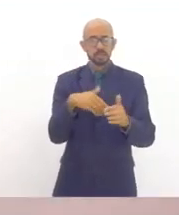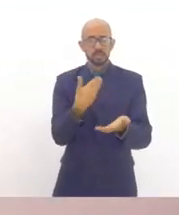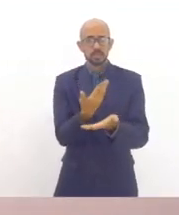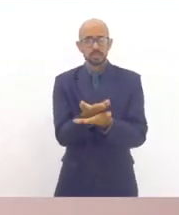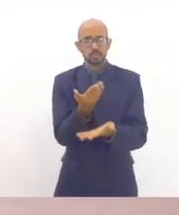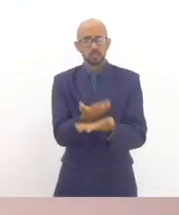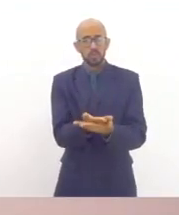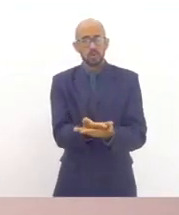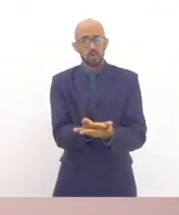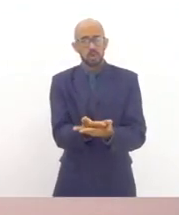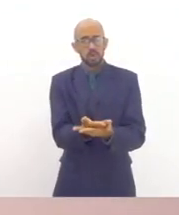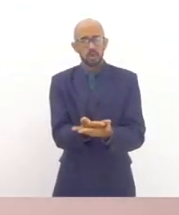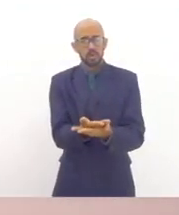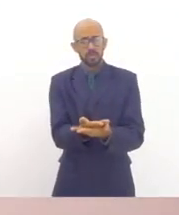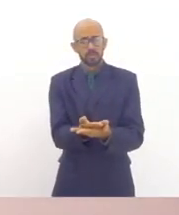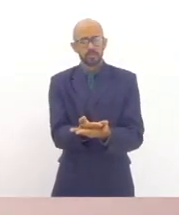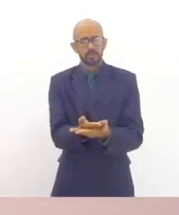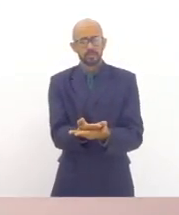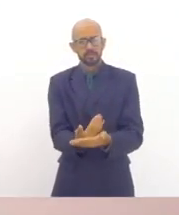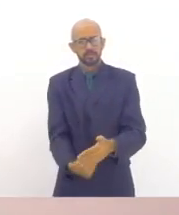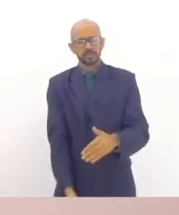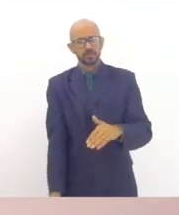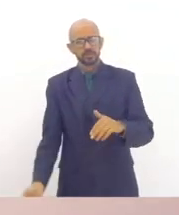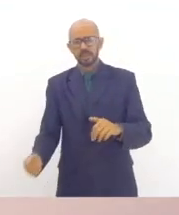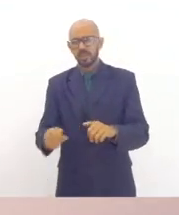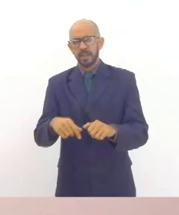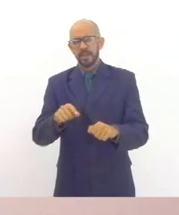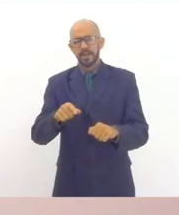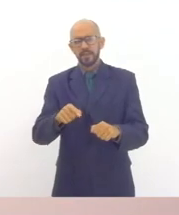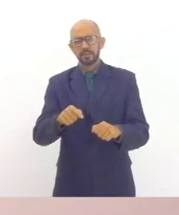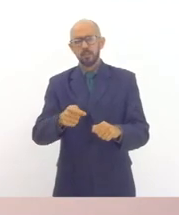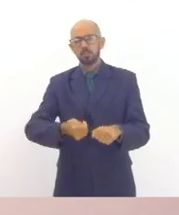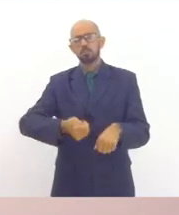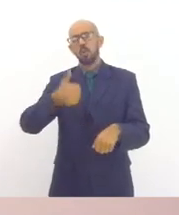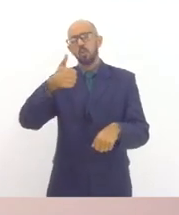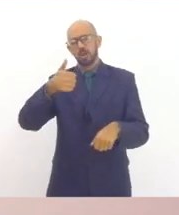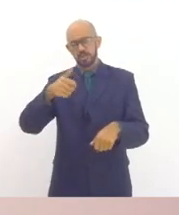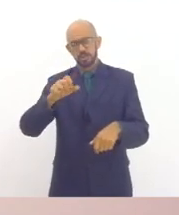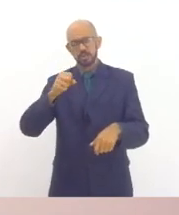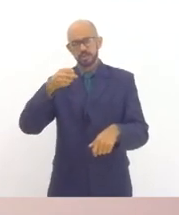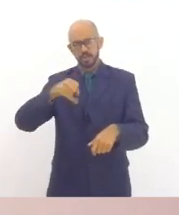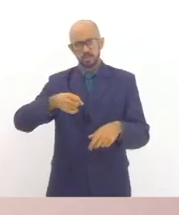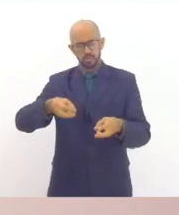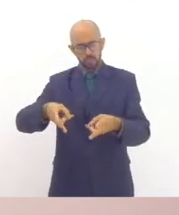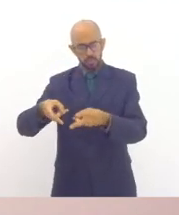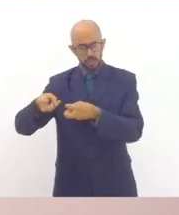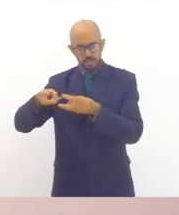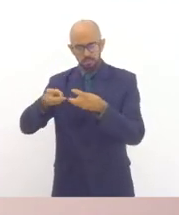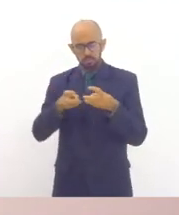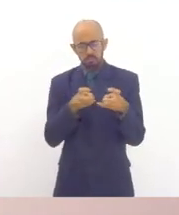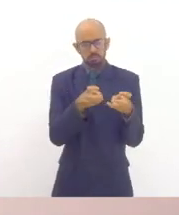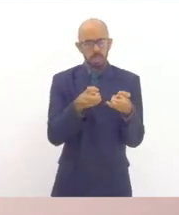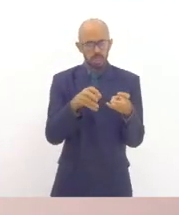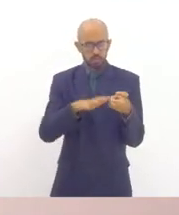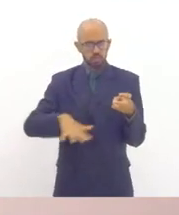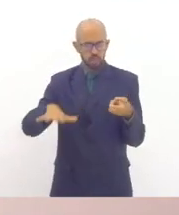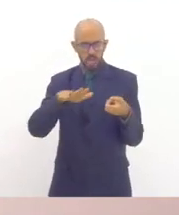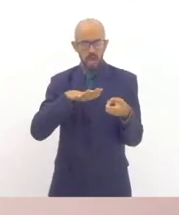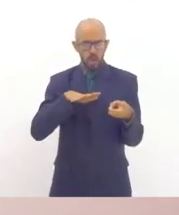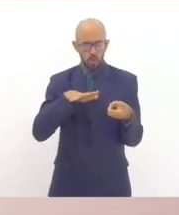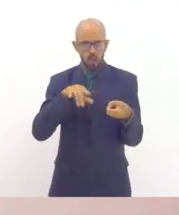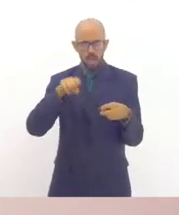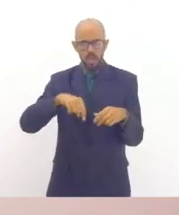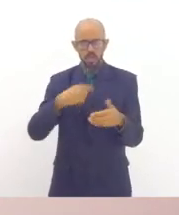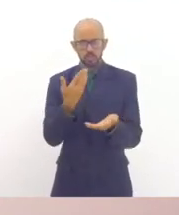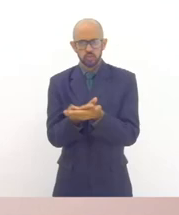como gota d'água em chapa quente frente ao conjunto da rede estadual, né? Então, são escolas